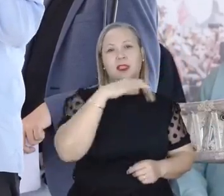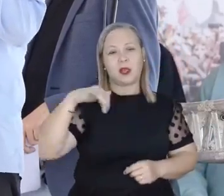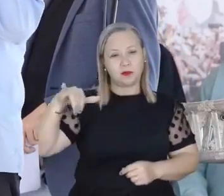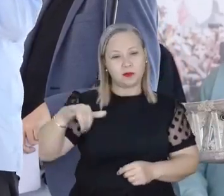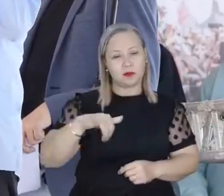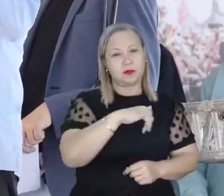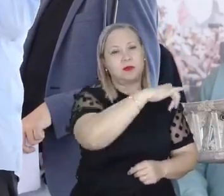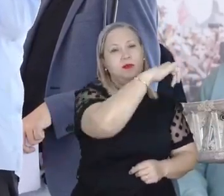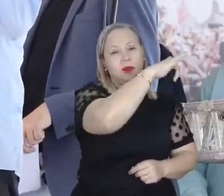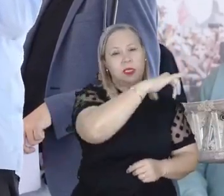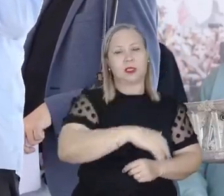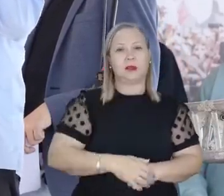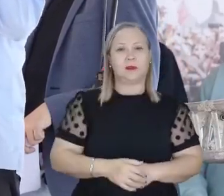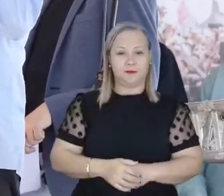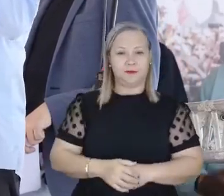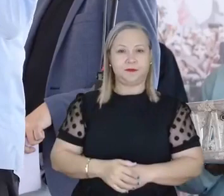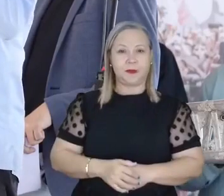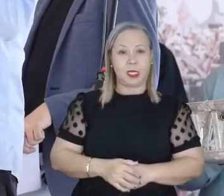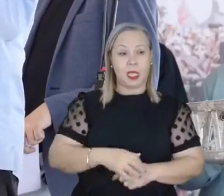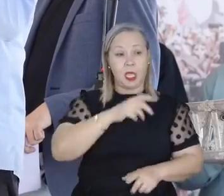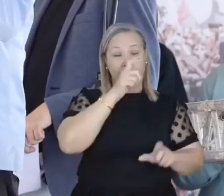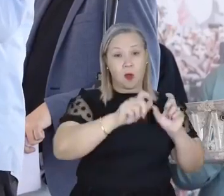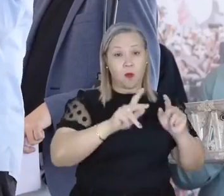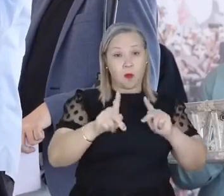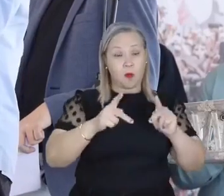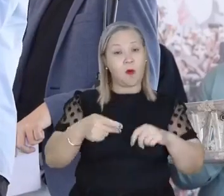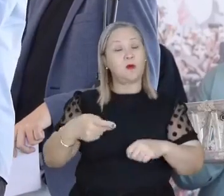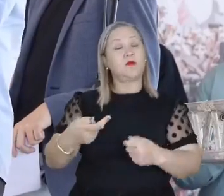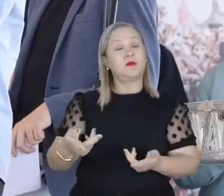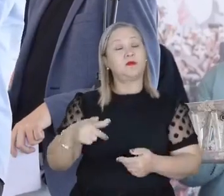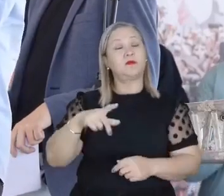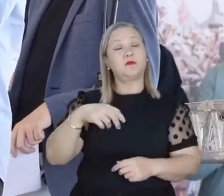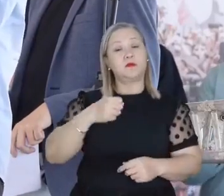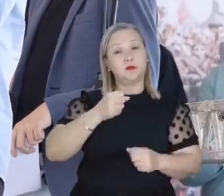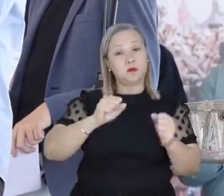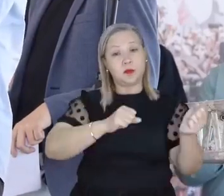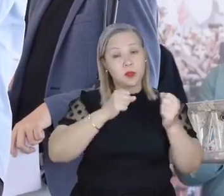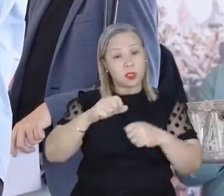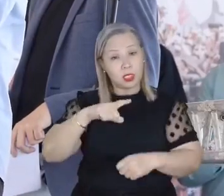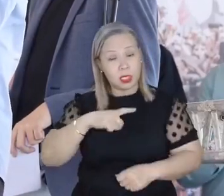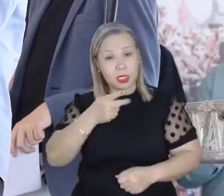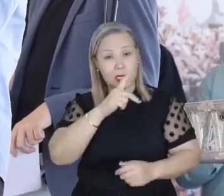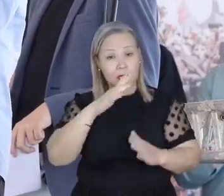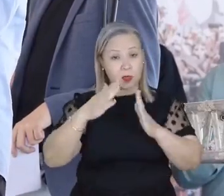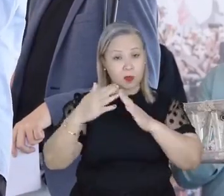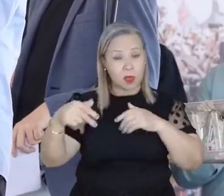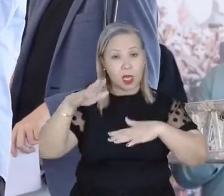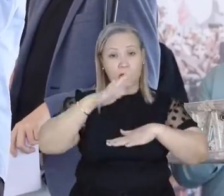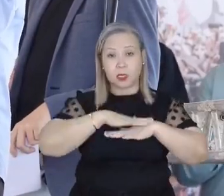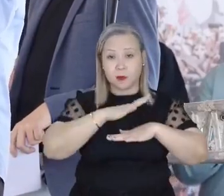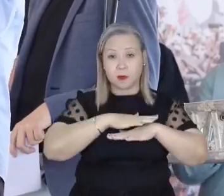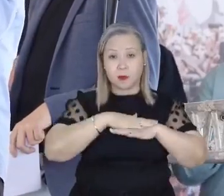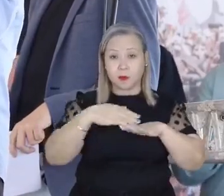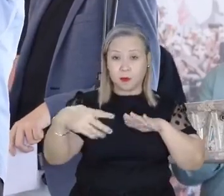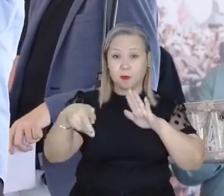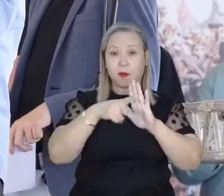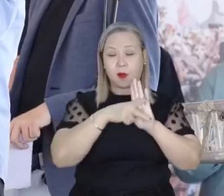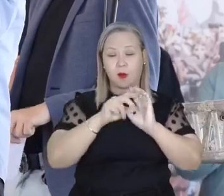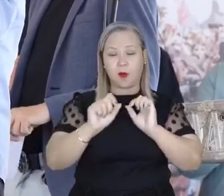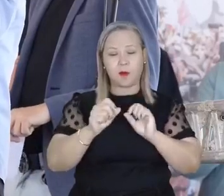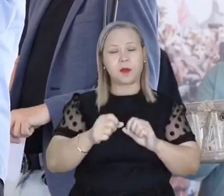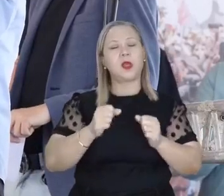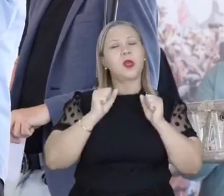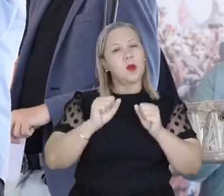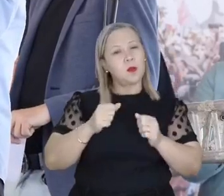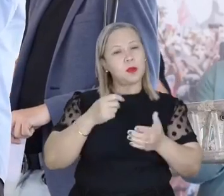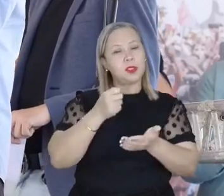ter sua casa própria, tinha condição de comprar seu carro. Essa qualidade de vida que o Lula forneceu